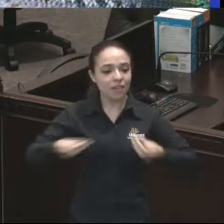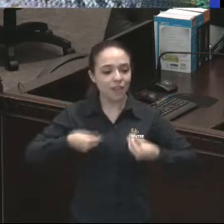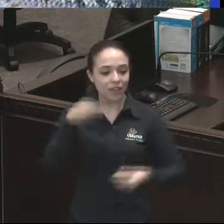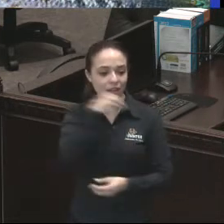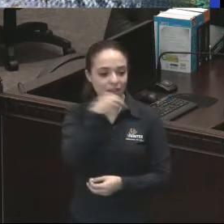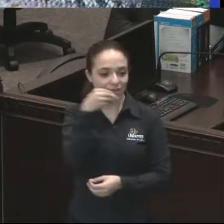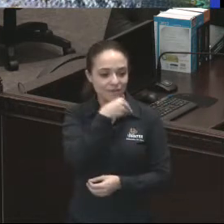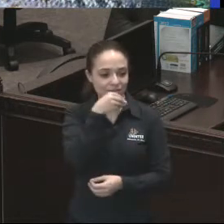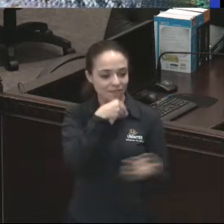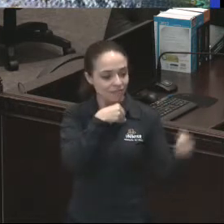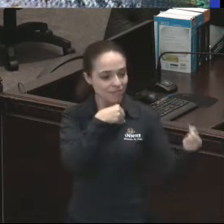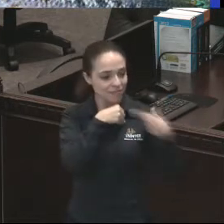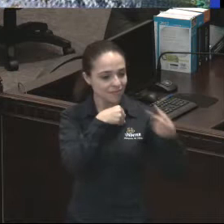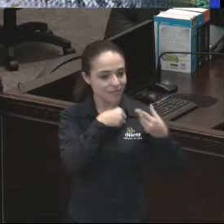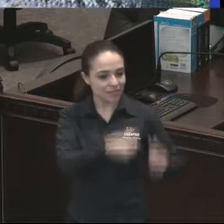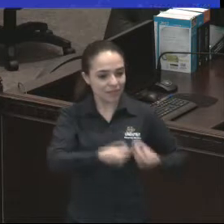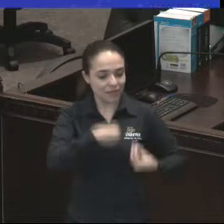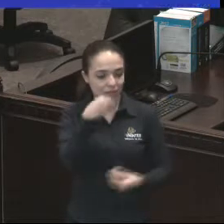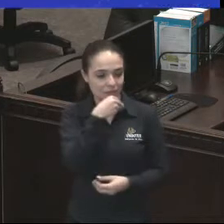suscetível a infecções.